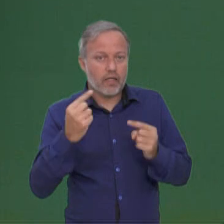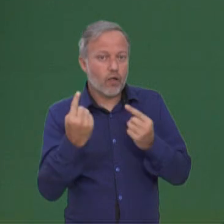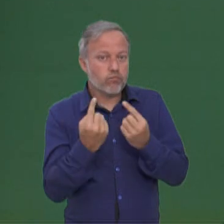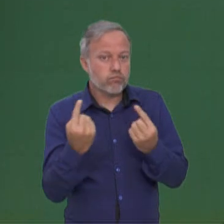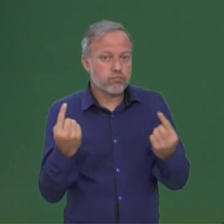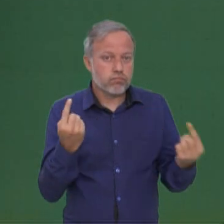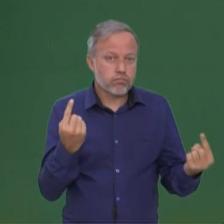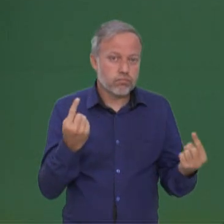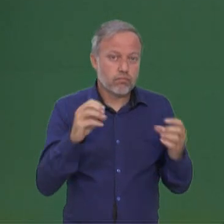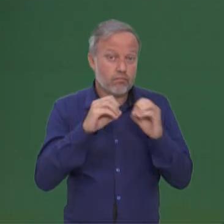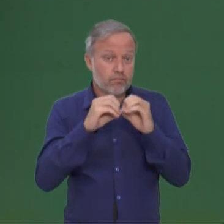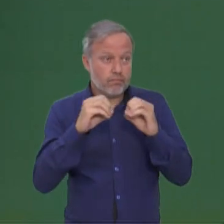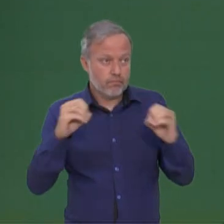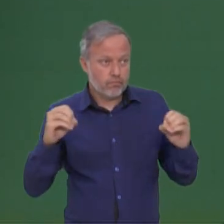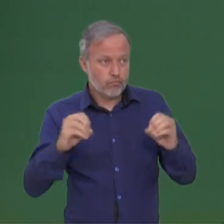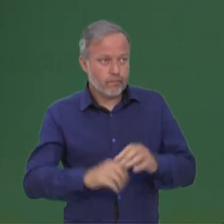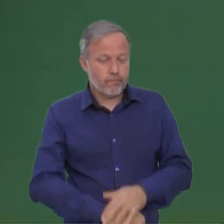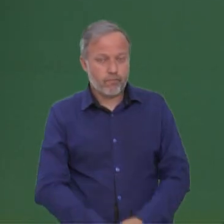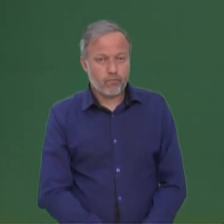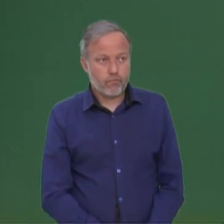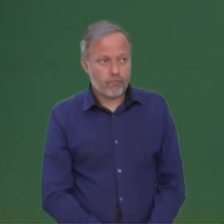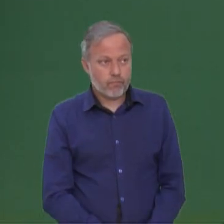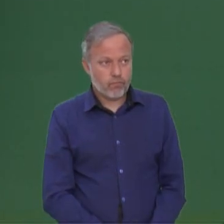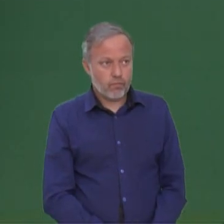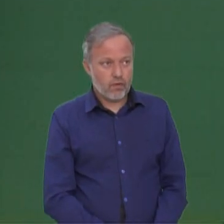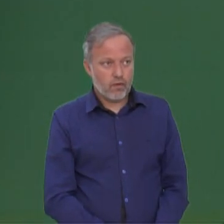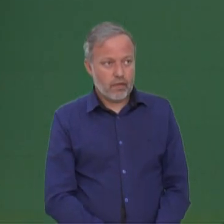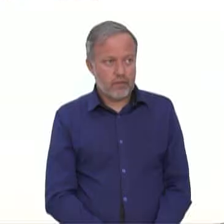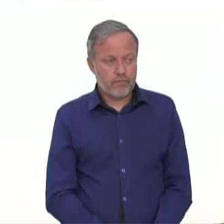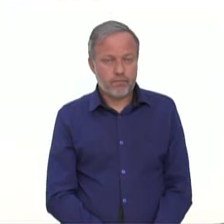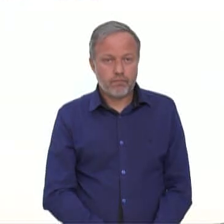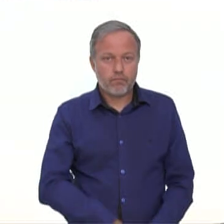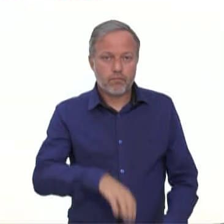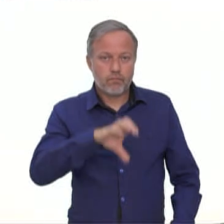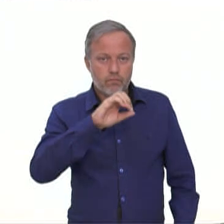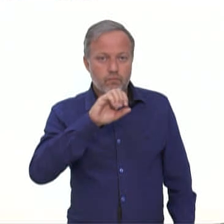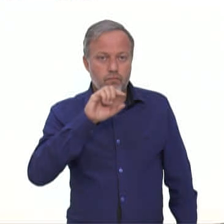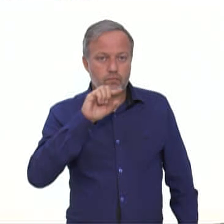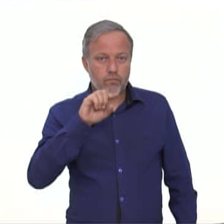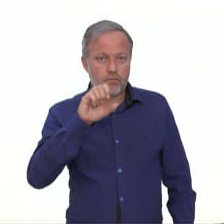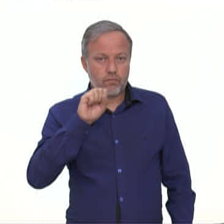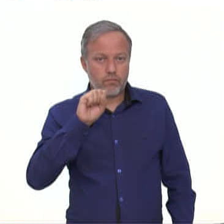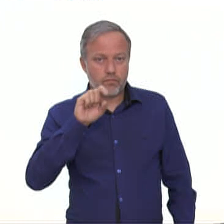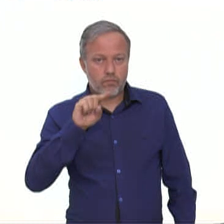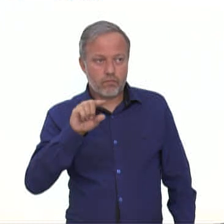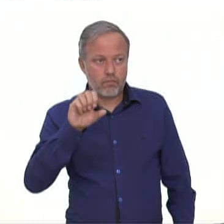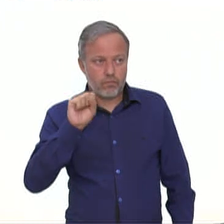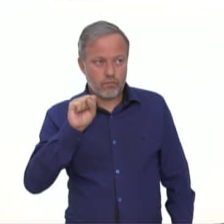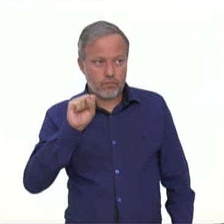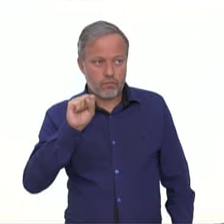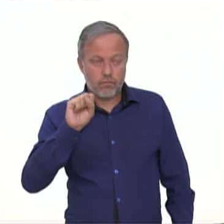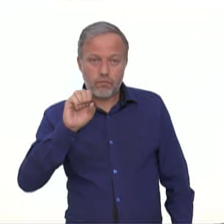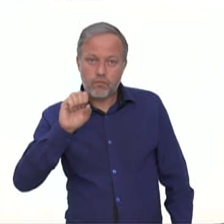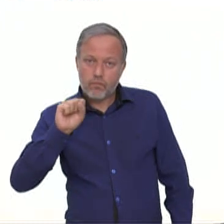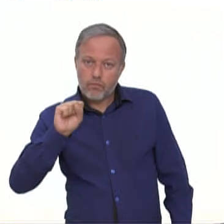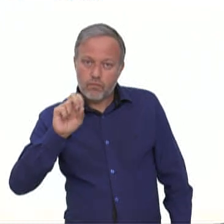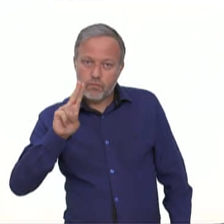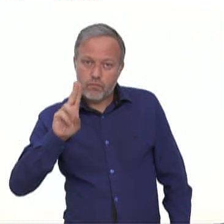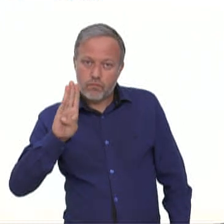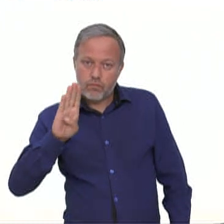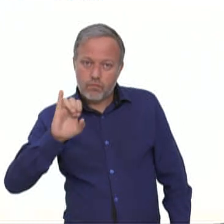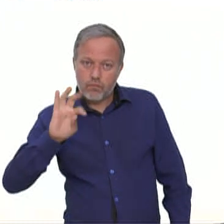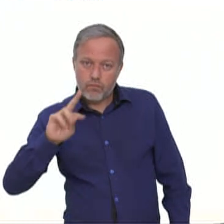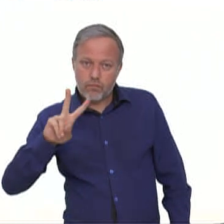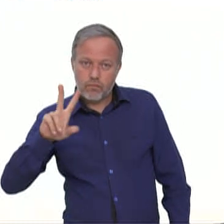de cada uma das orações, certo? Então, olha lá, a subjetiva, principal dica, eu olhei, bati o olho,